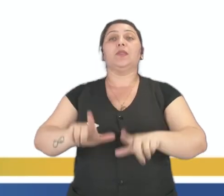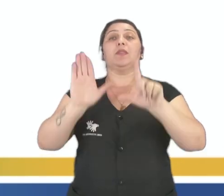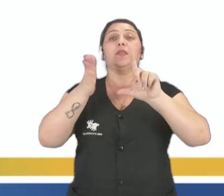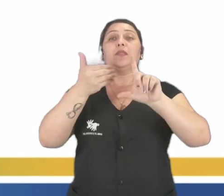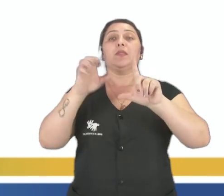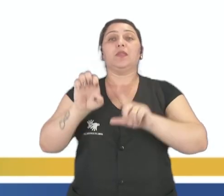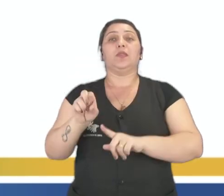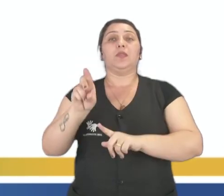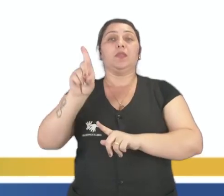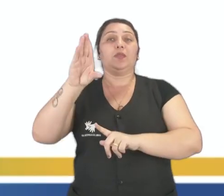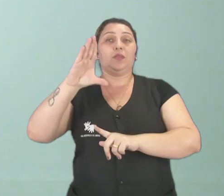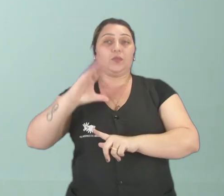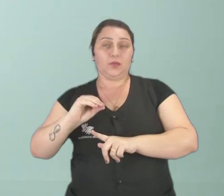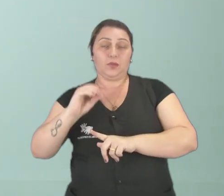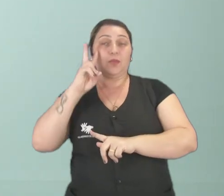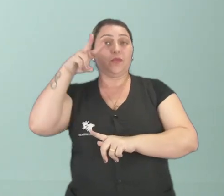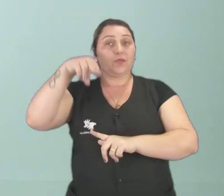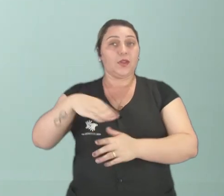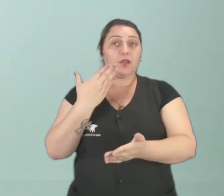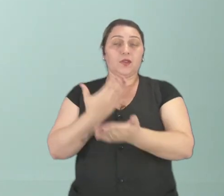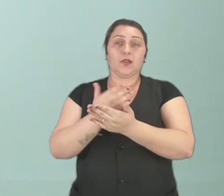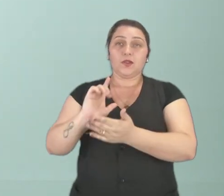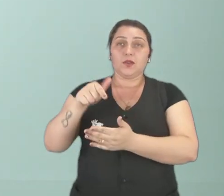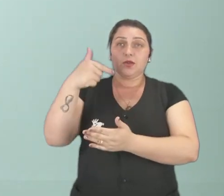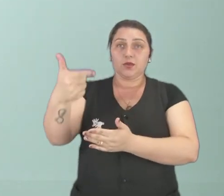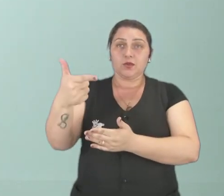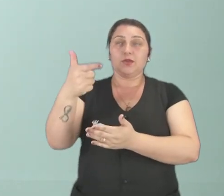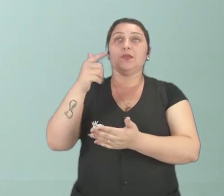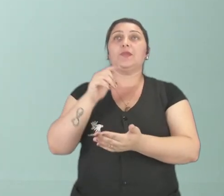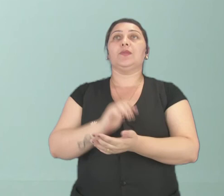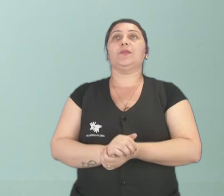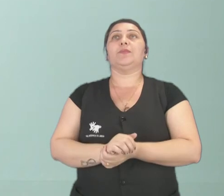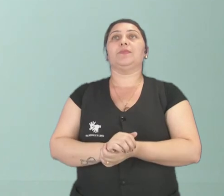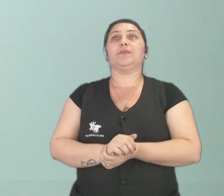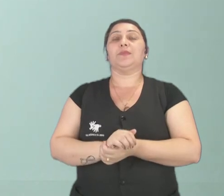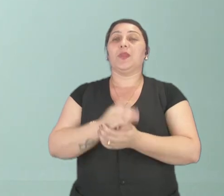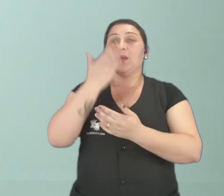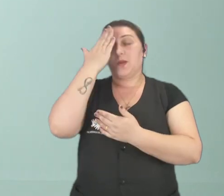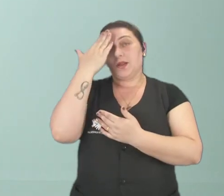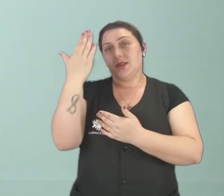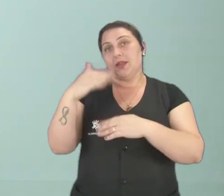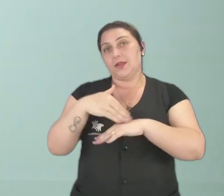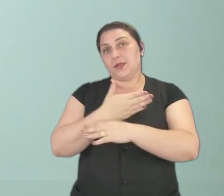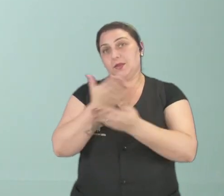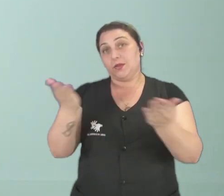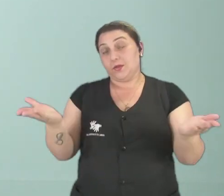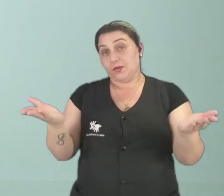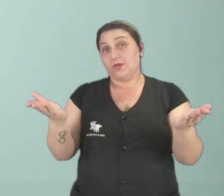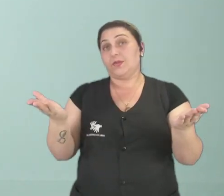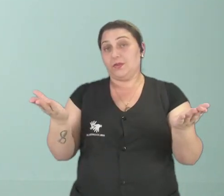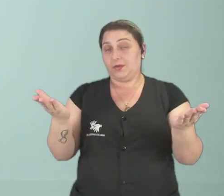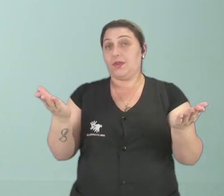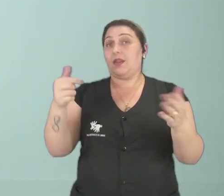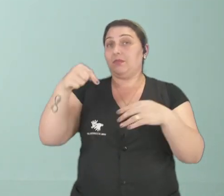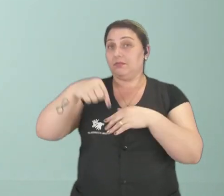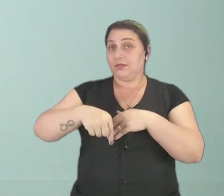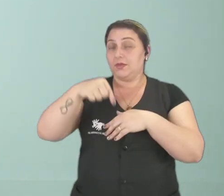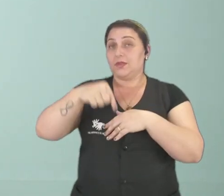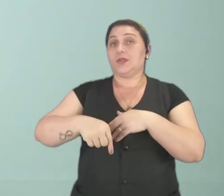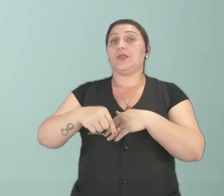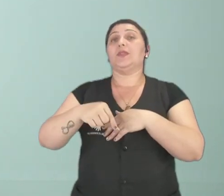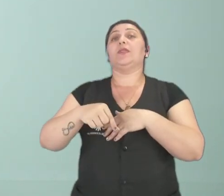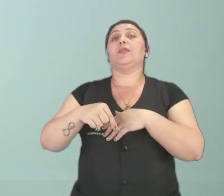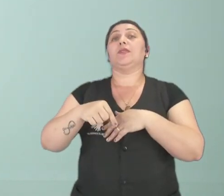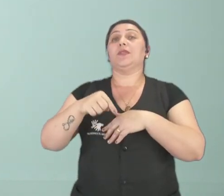plataforma da Eduque para ver esta aula e muito mais. Com isso, eu agradeço a todos os técnicos da parte aqui da edição